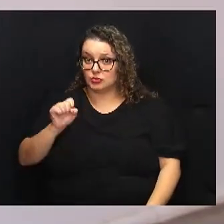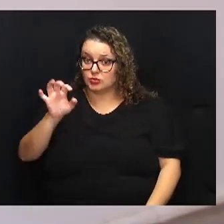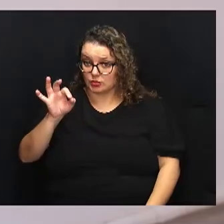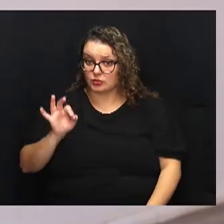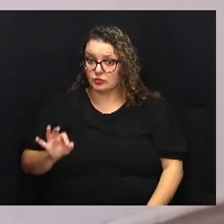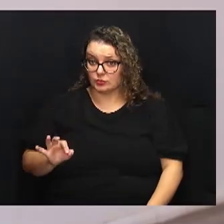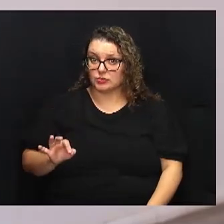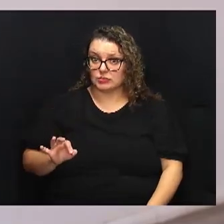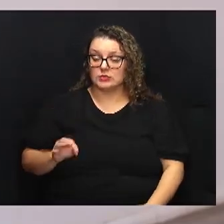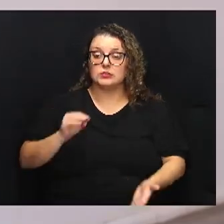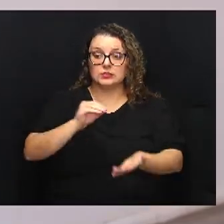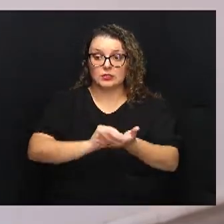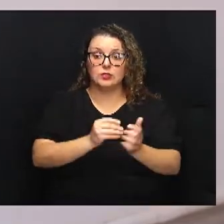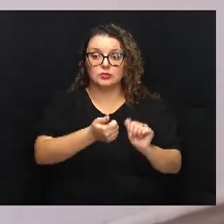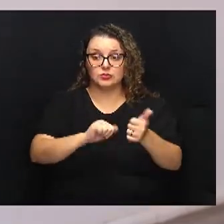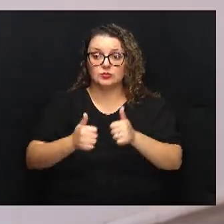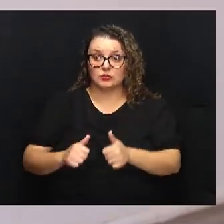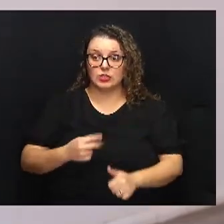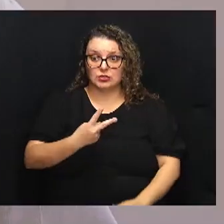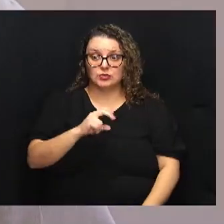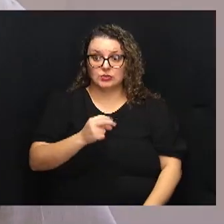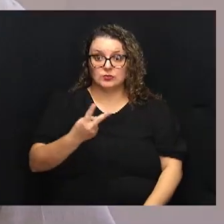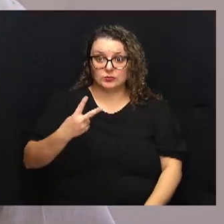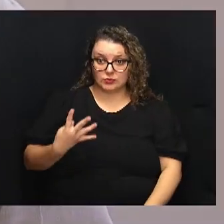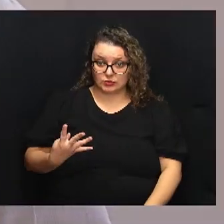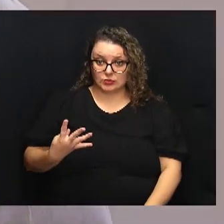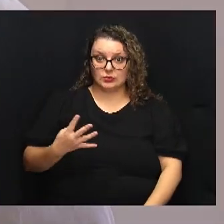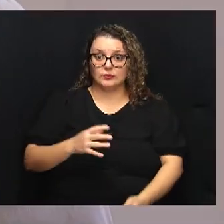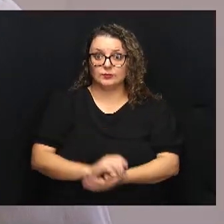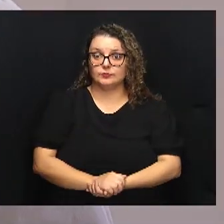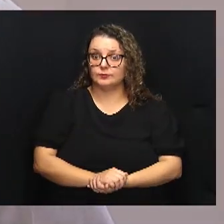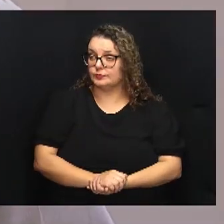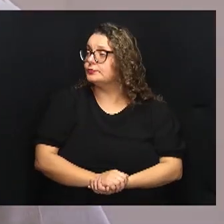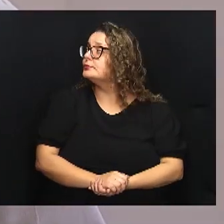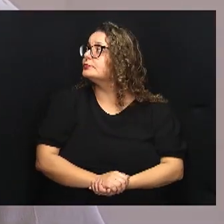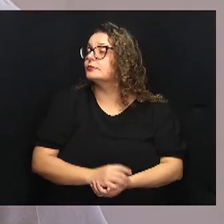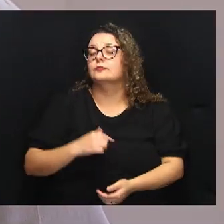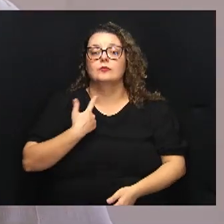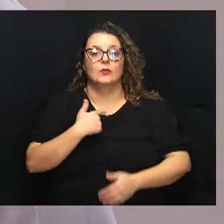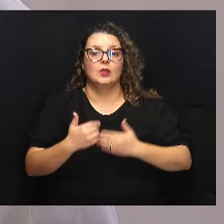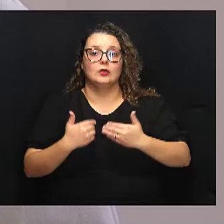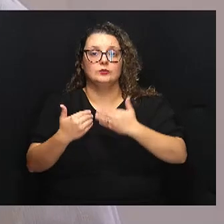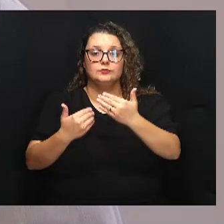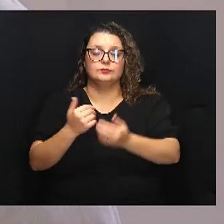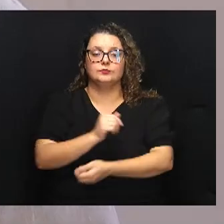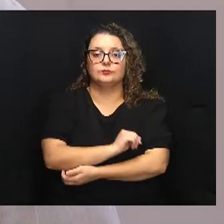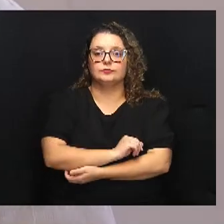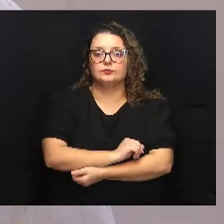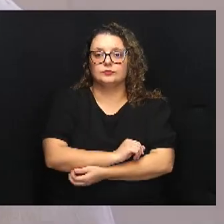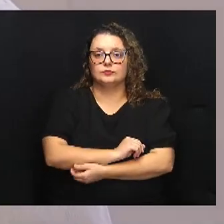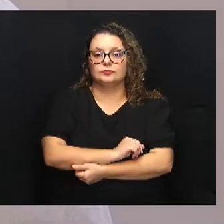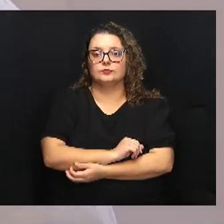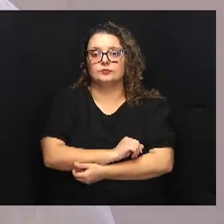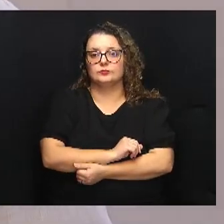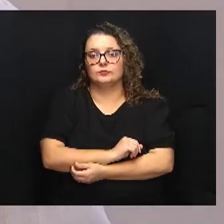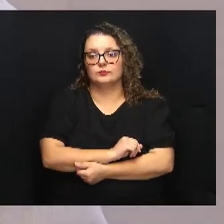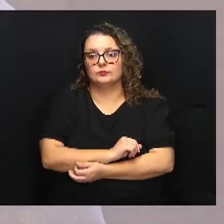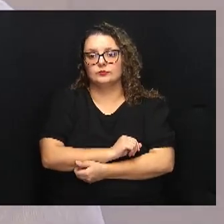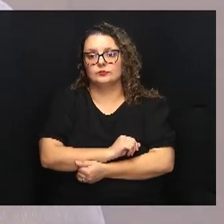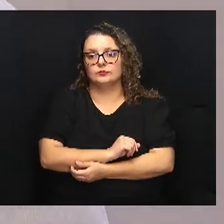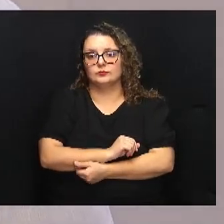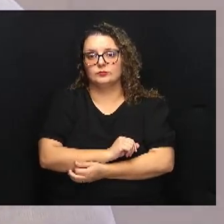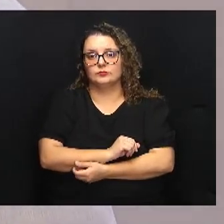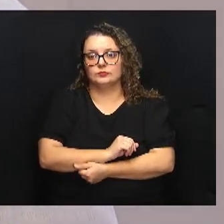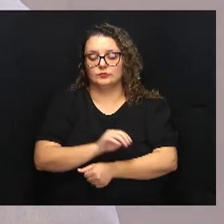95,18% na última avaliação em 2024. Então a gente construiu alguns processos aqui, foi uma força conjunta de diversos setores